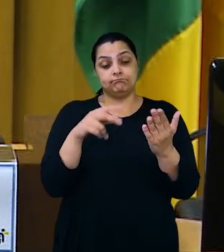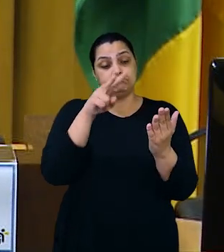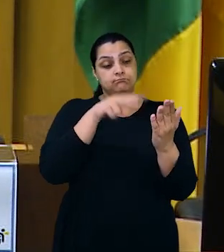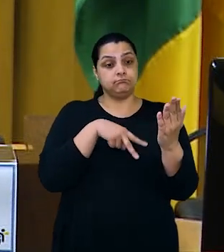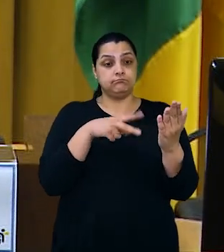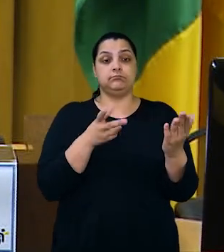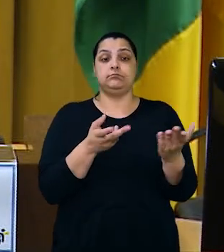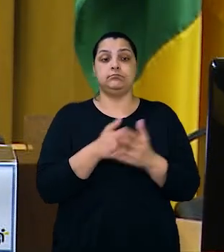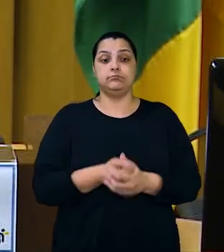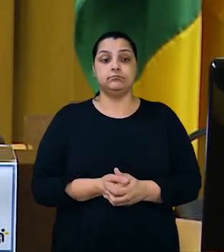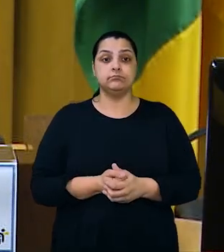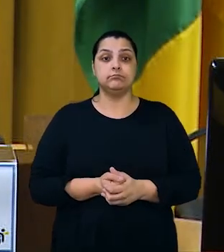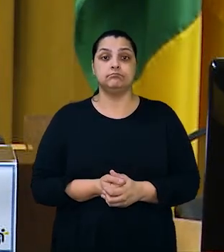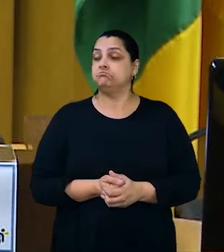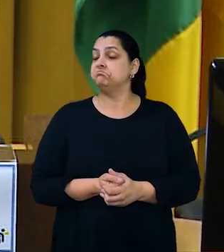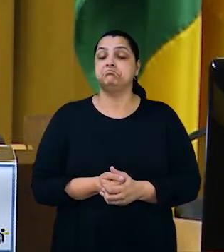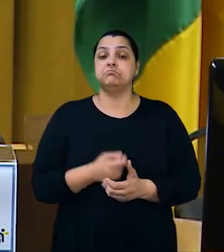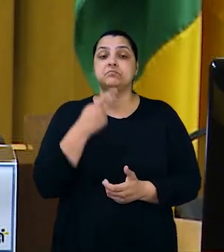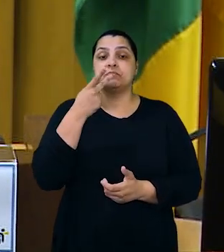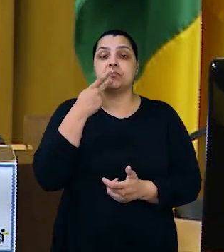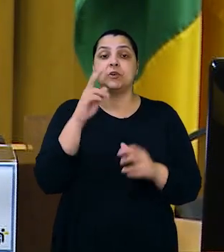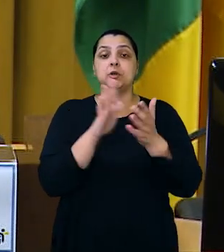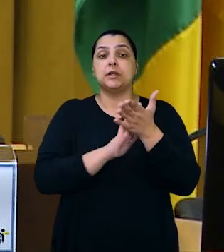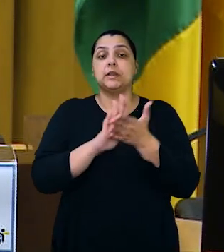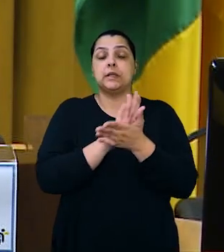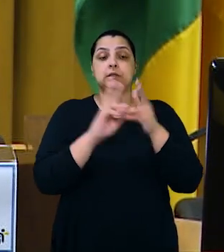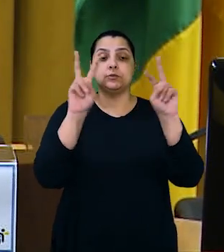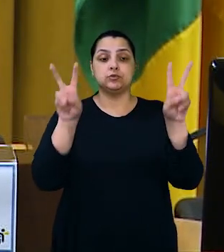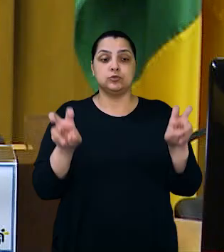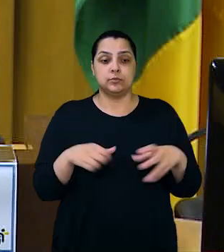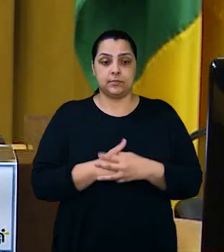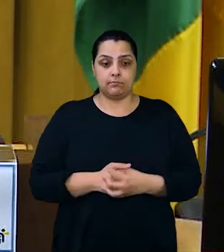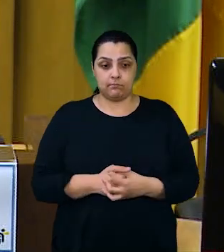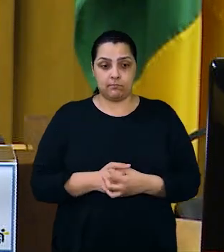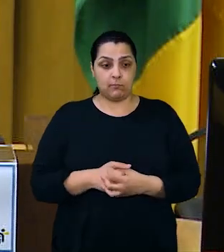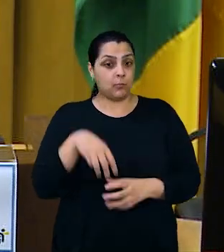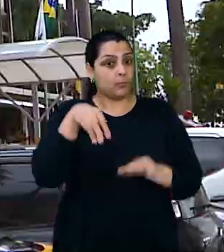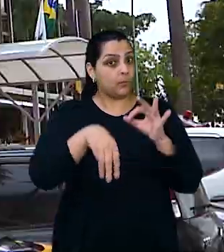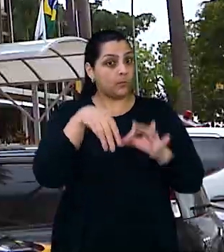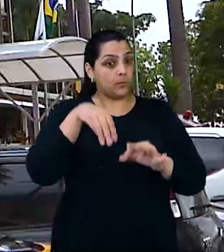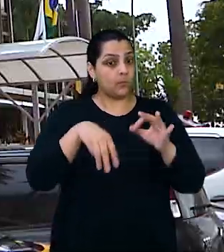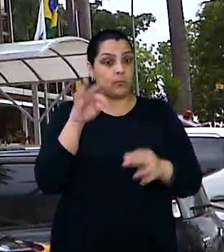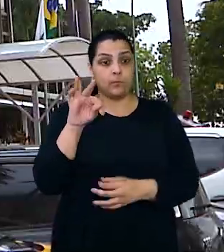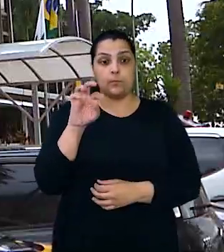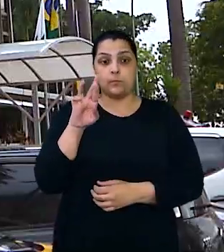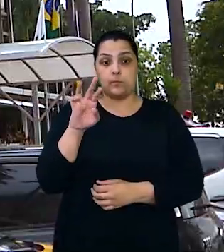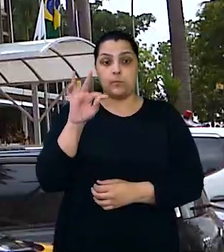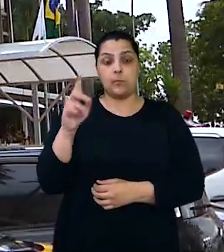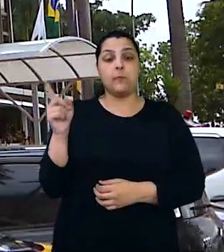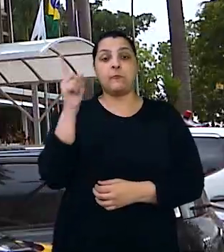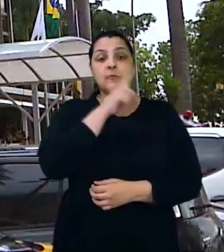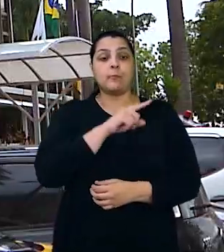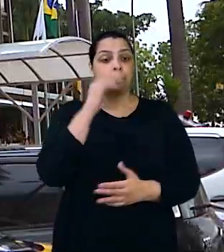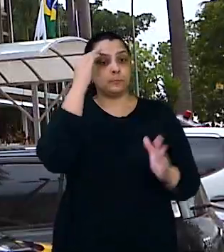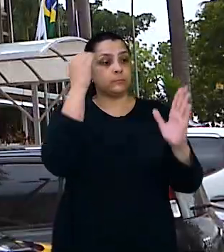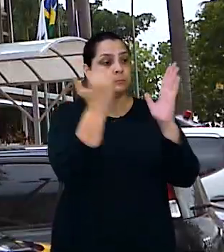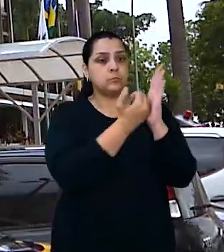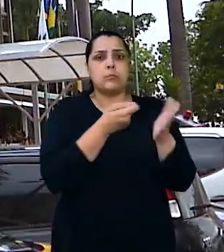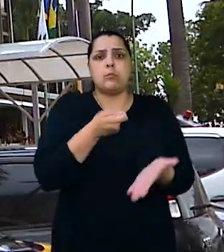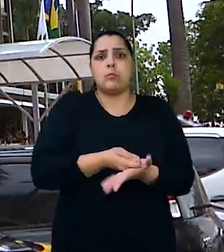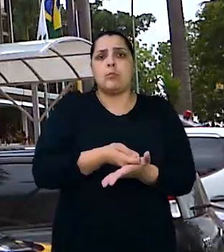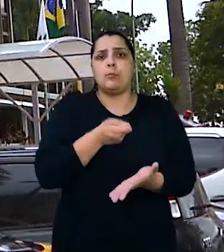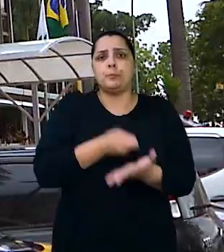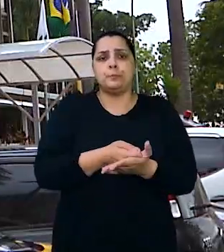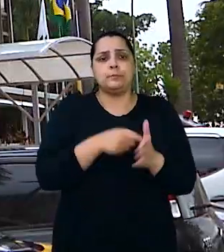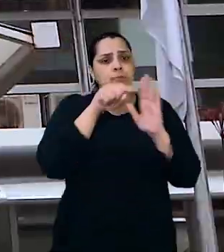e-mails, não se manifestou sobre esses. Ainda segundo o ministro, o regional falhou em cumprir com o dever